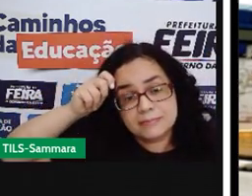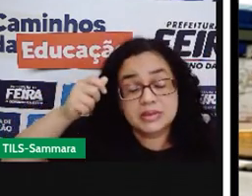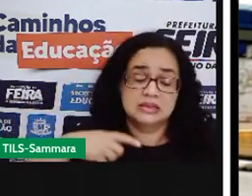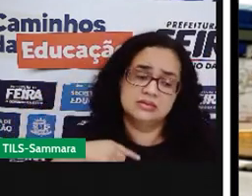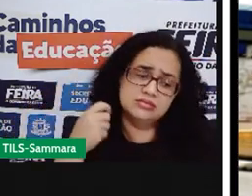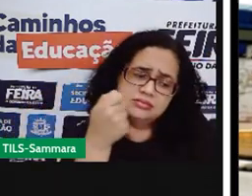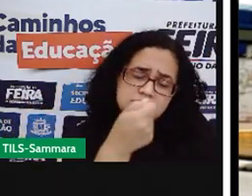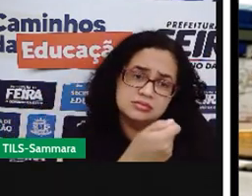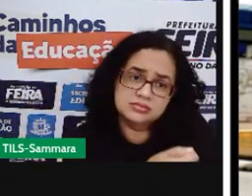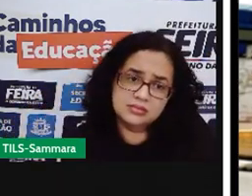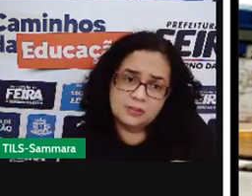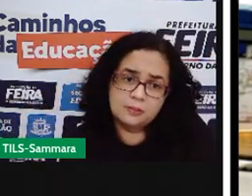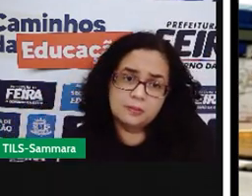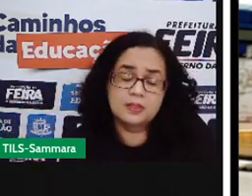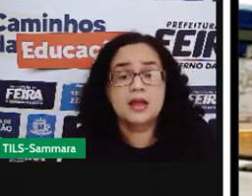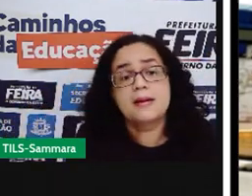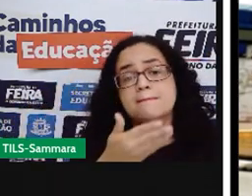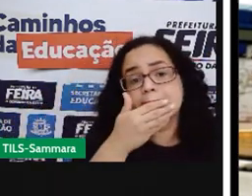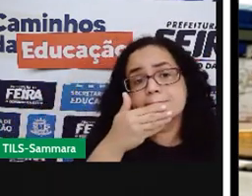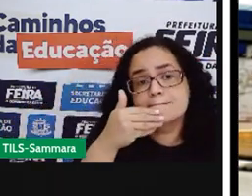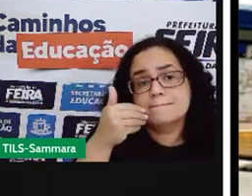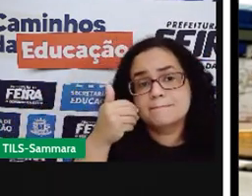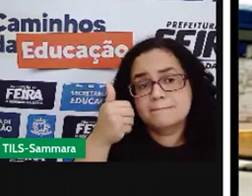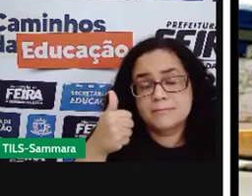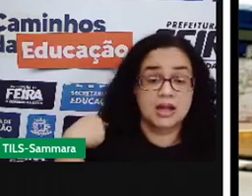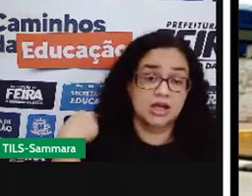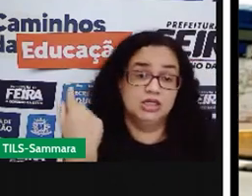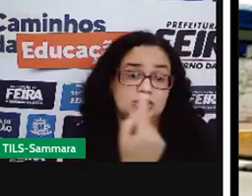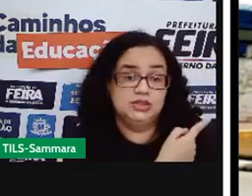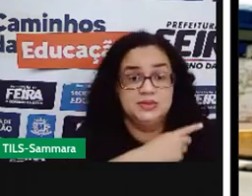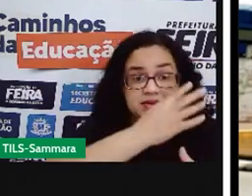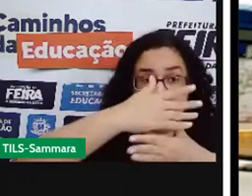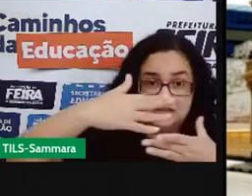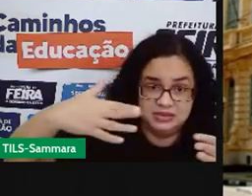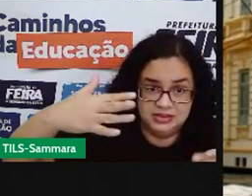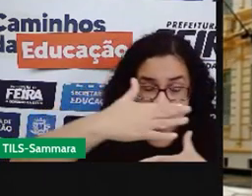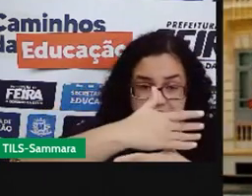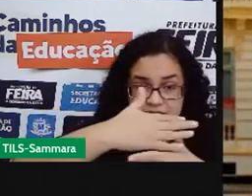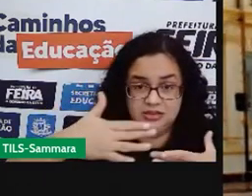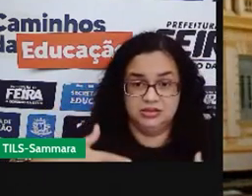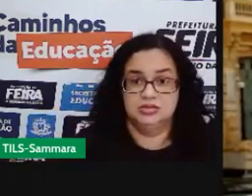as decisões que vão melhorar a nossa cidade.